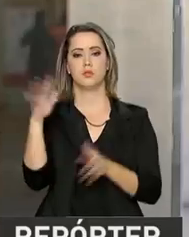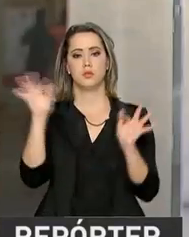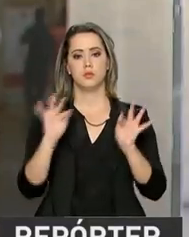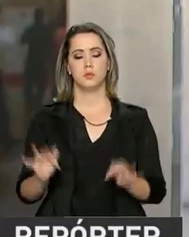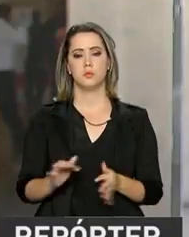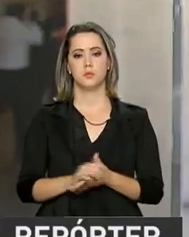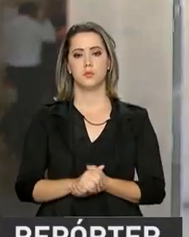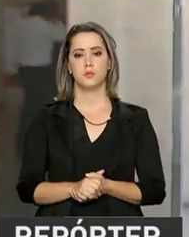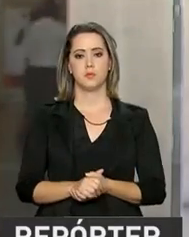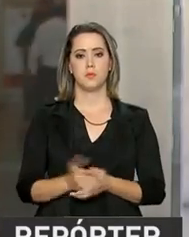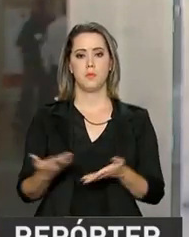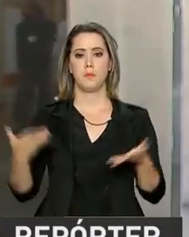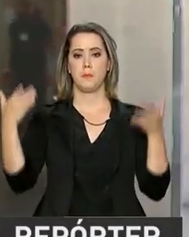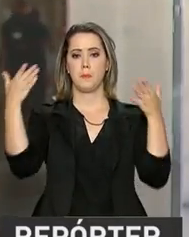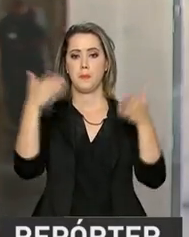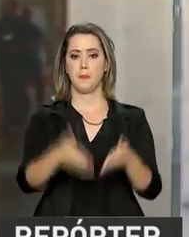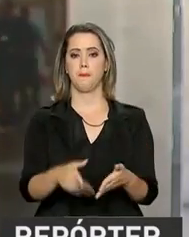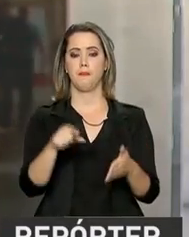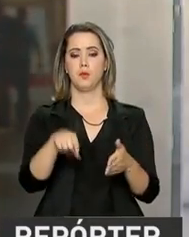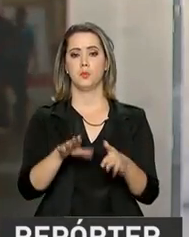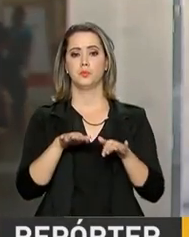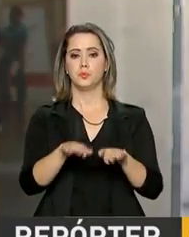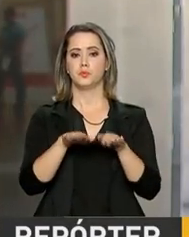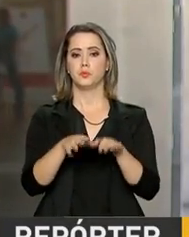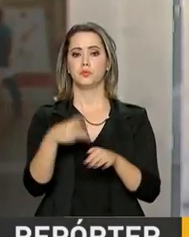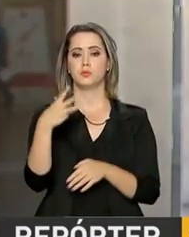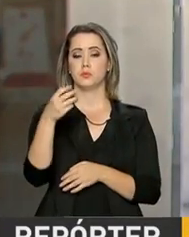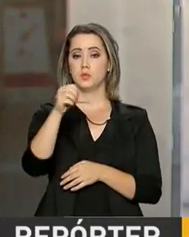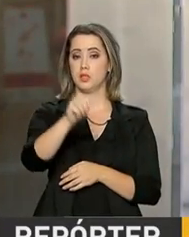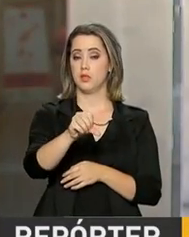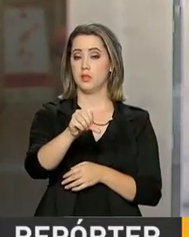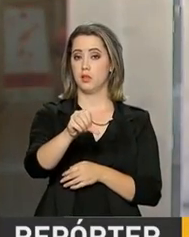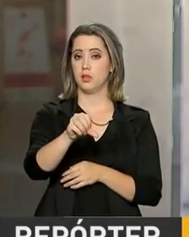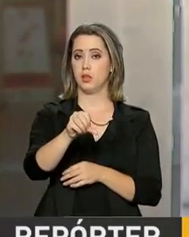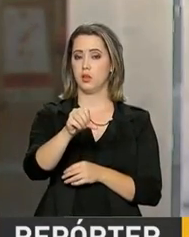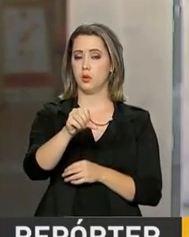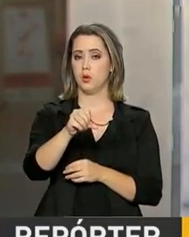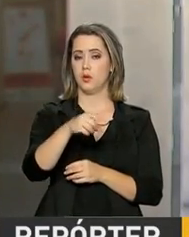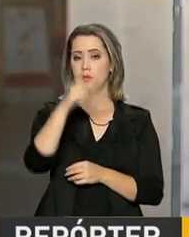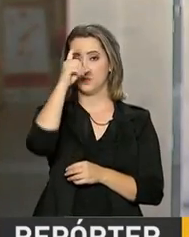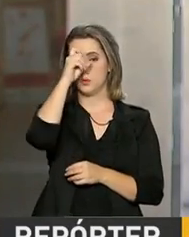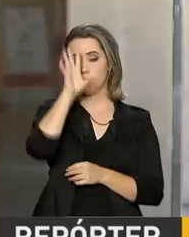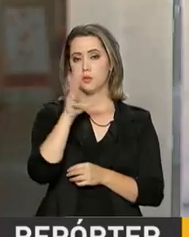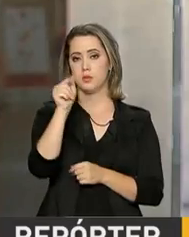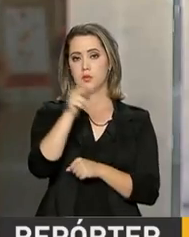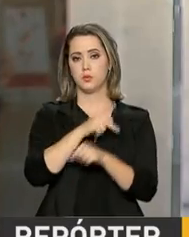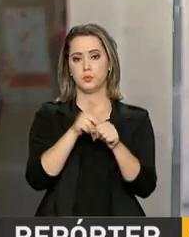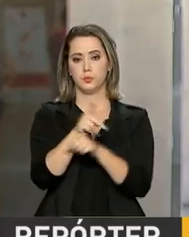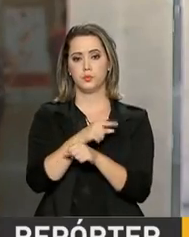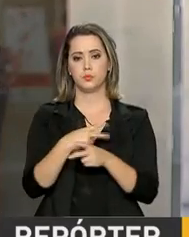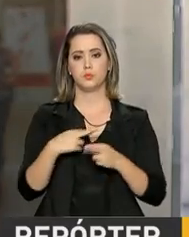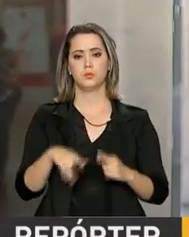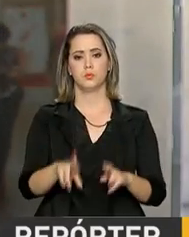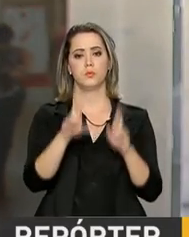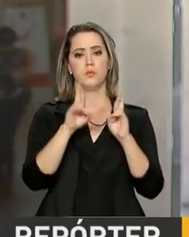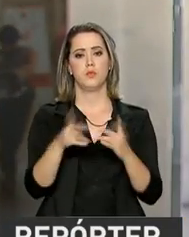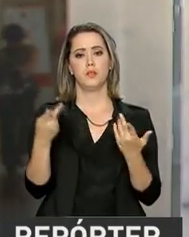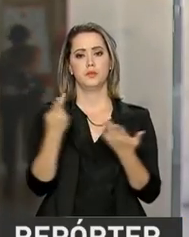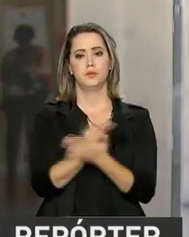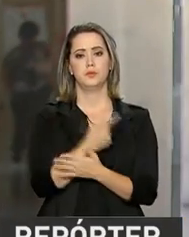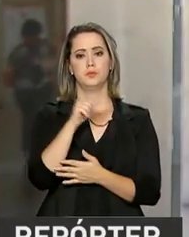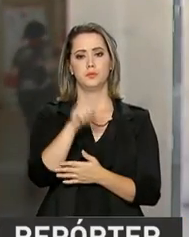feliz participam do mutirão 39 hospitais universitários em todo o país a expectativa é que sejam